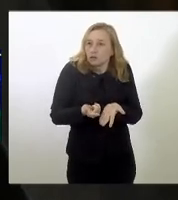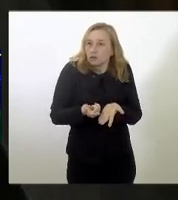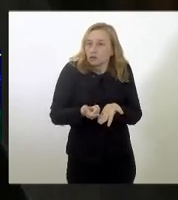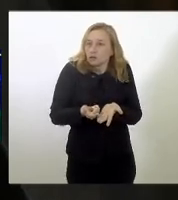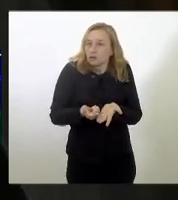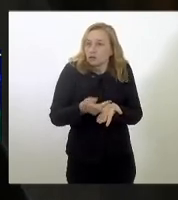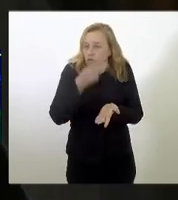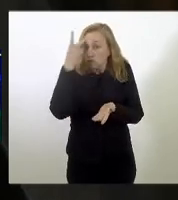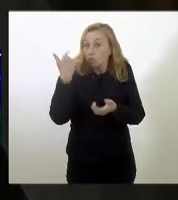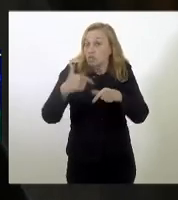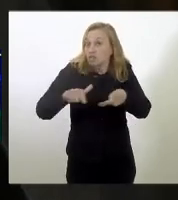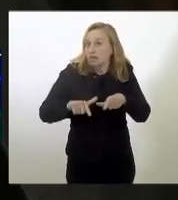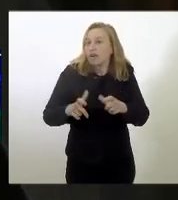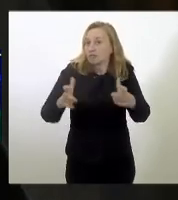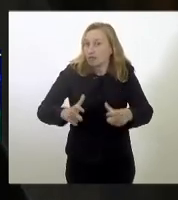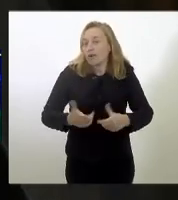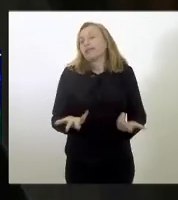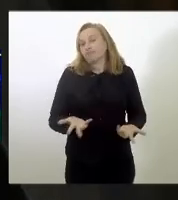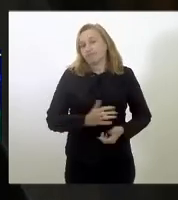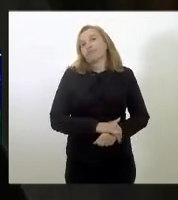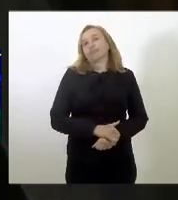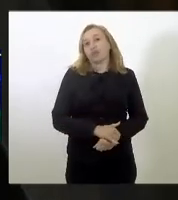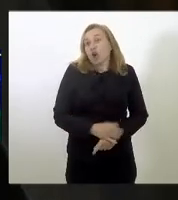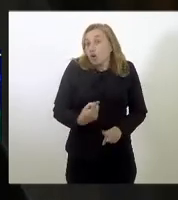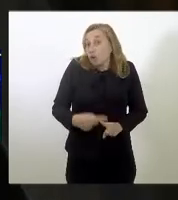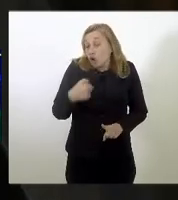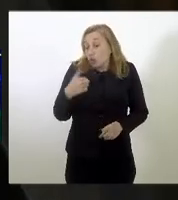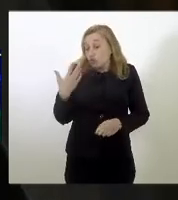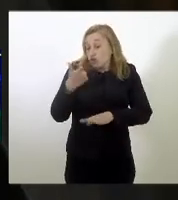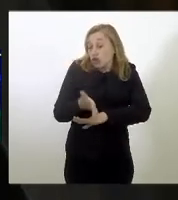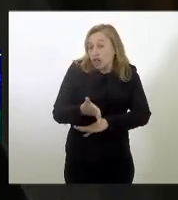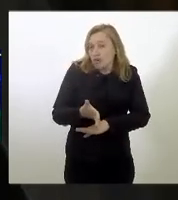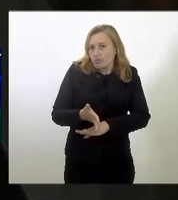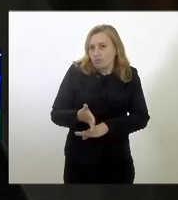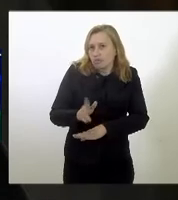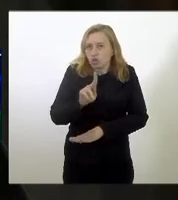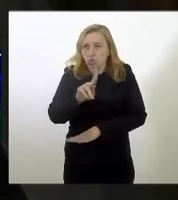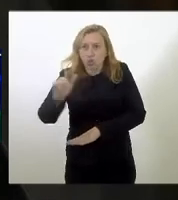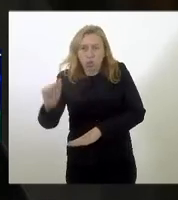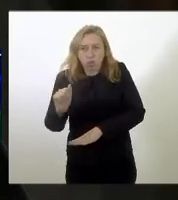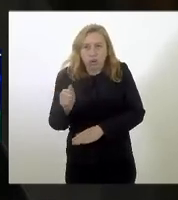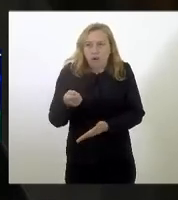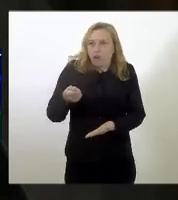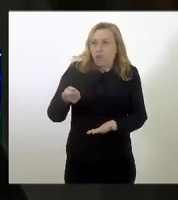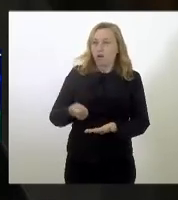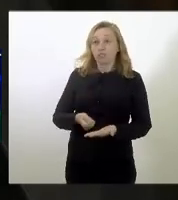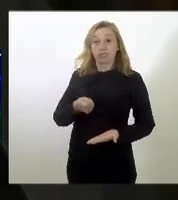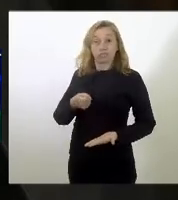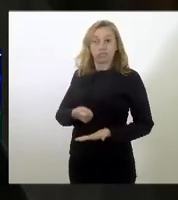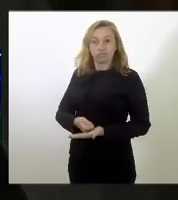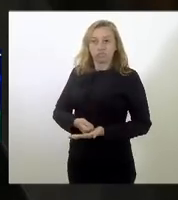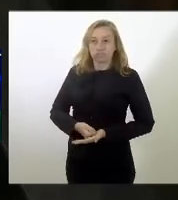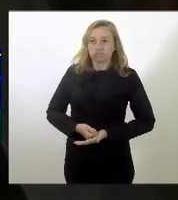funcionários dessas unidades. Porque quando eu cheguei nessa unidade, é obrigação da unidade